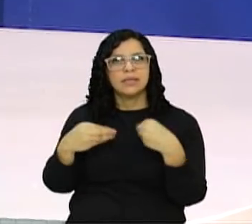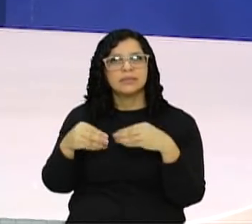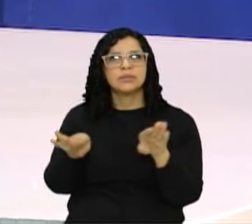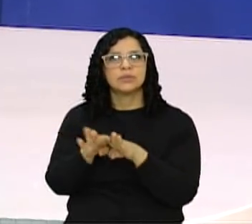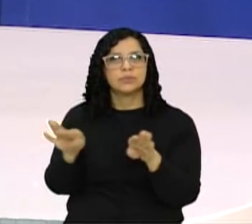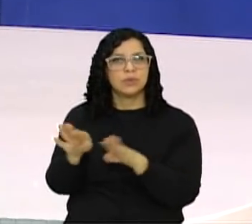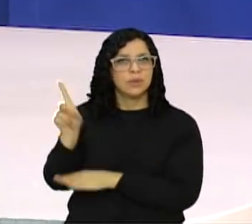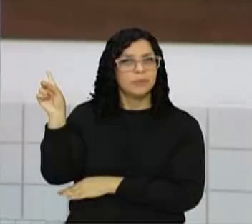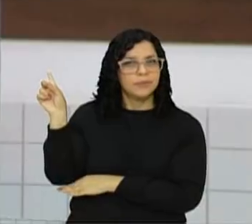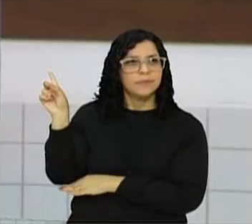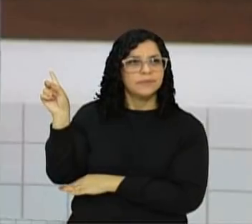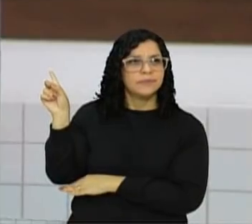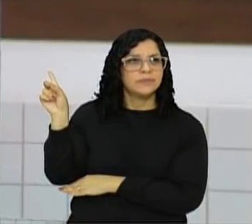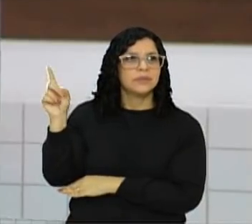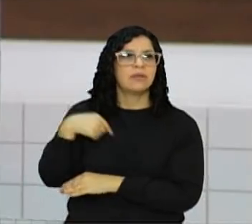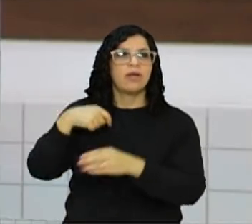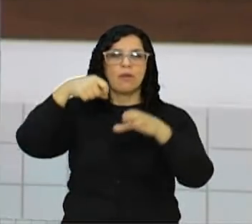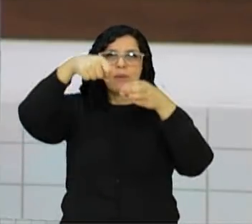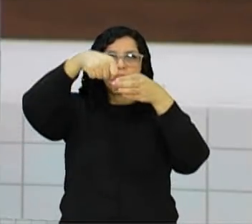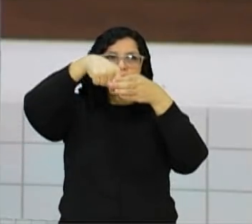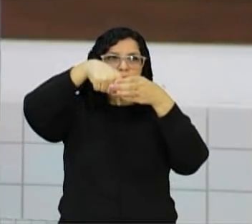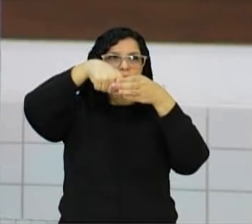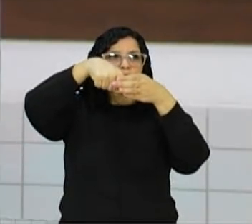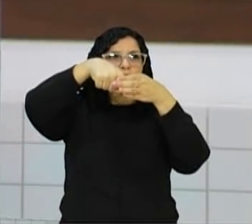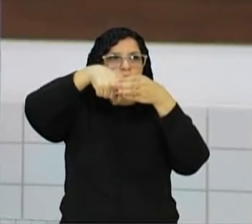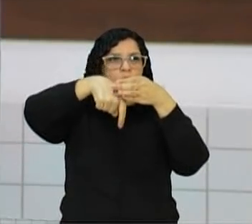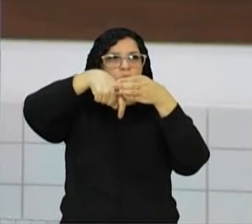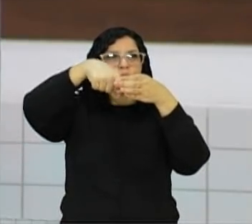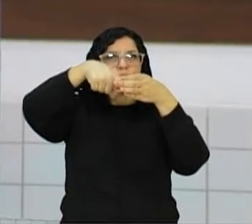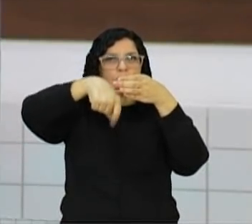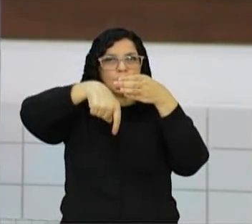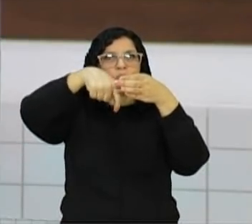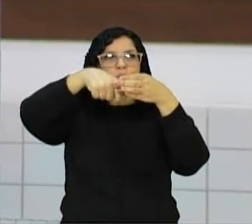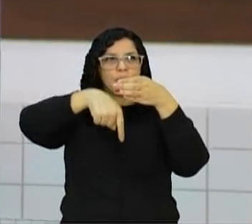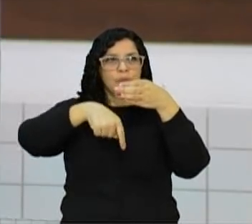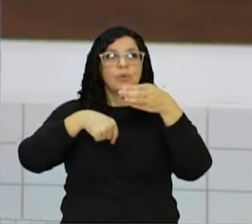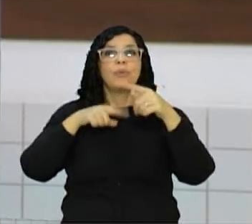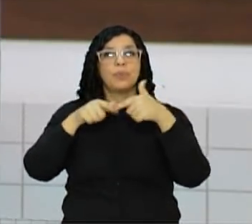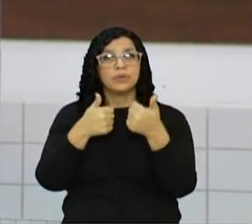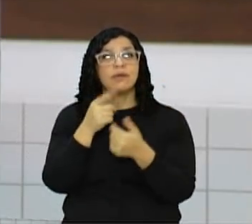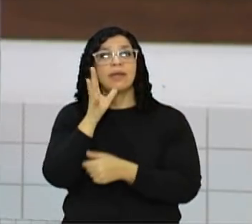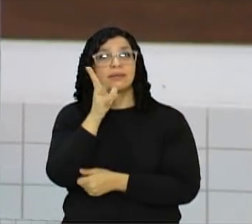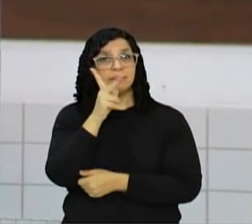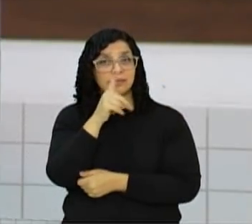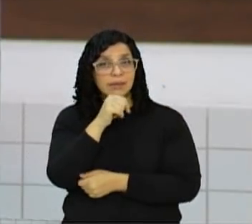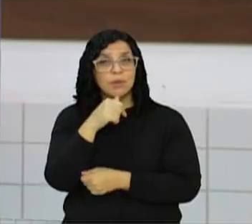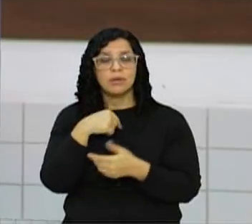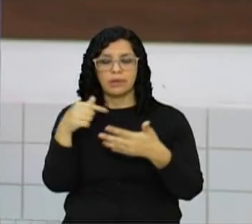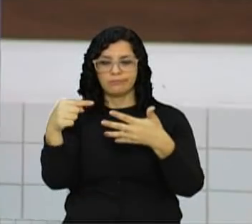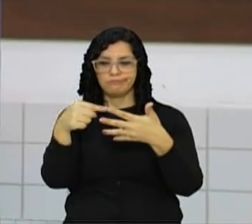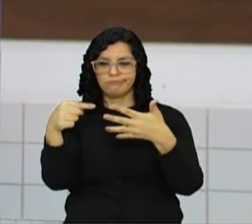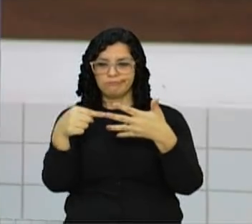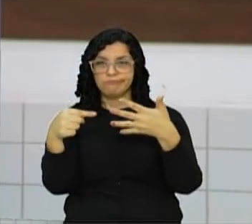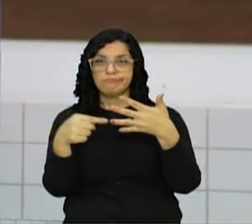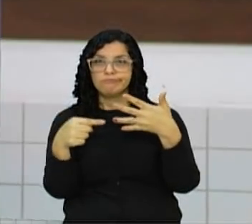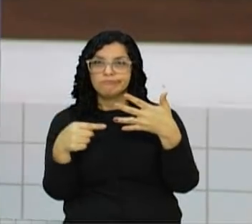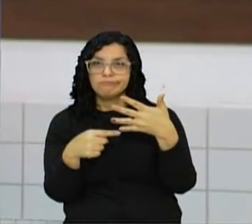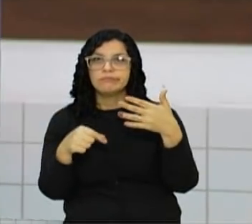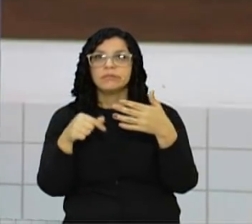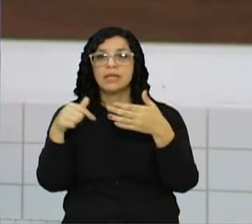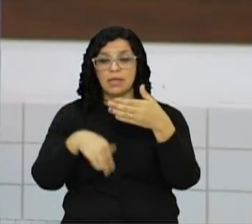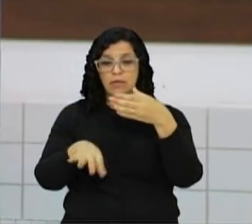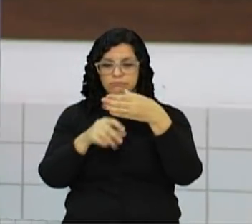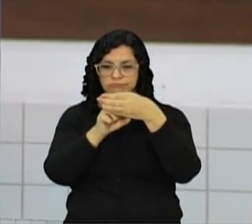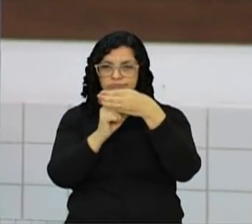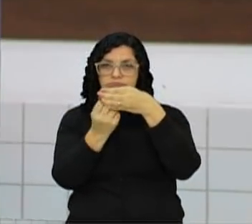passar pelo cascalho, pela areia, pelo algodão, pela gaze,